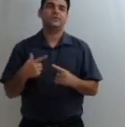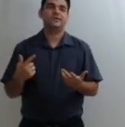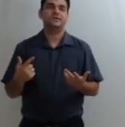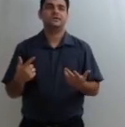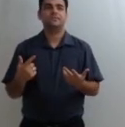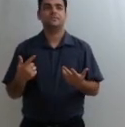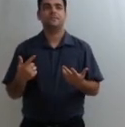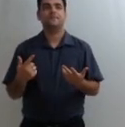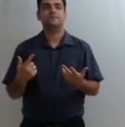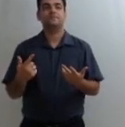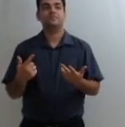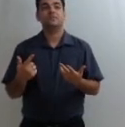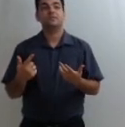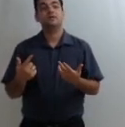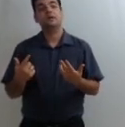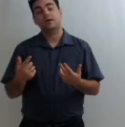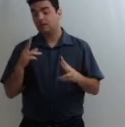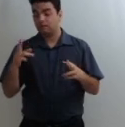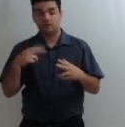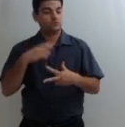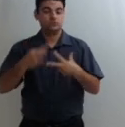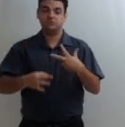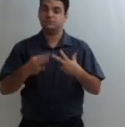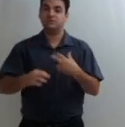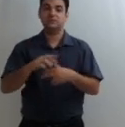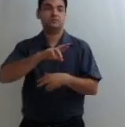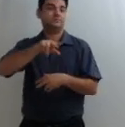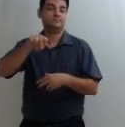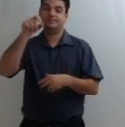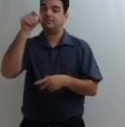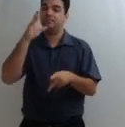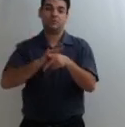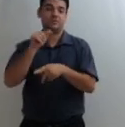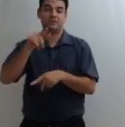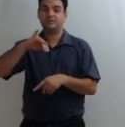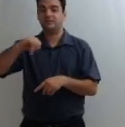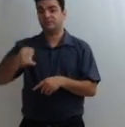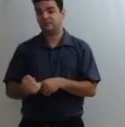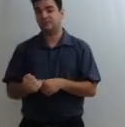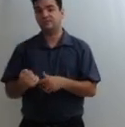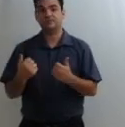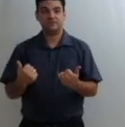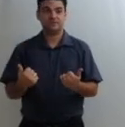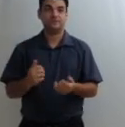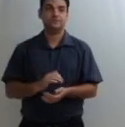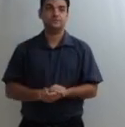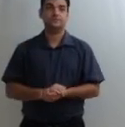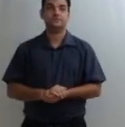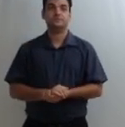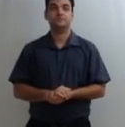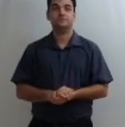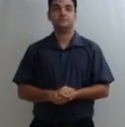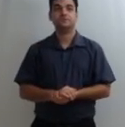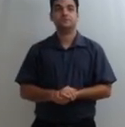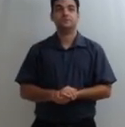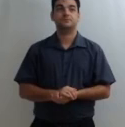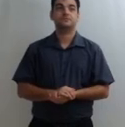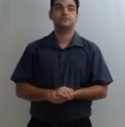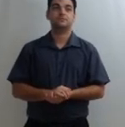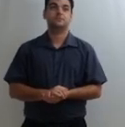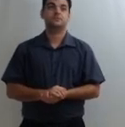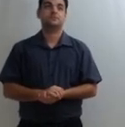cria jurisprudência garantista nesse momento que vivemos. O ministro Neff é o relator.